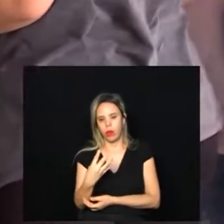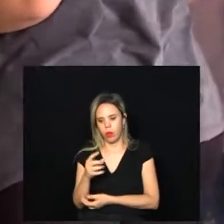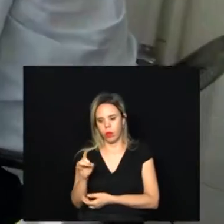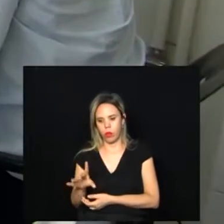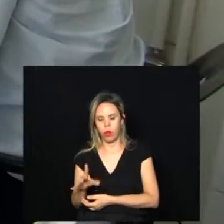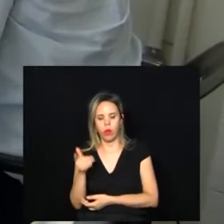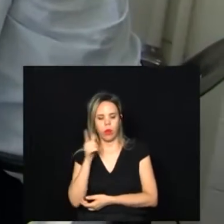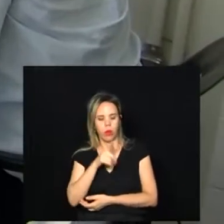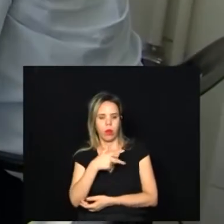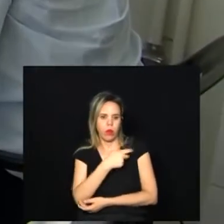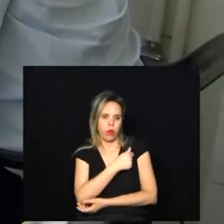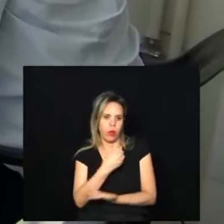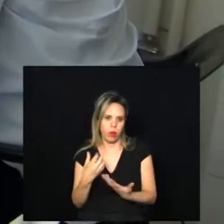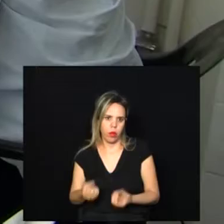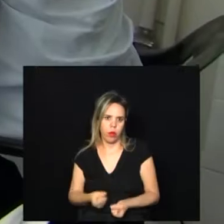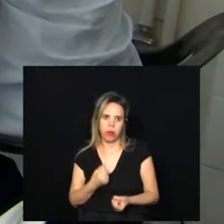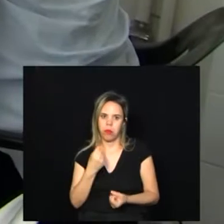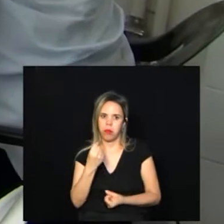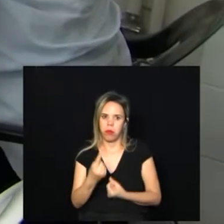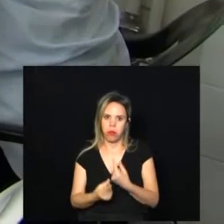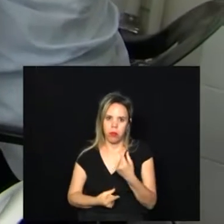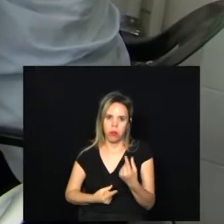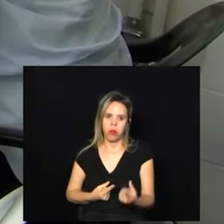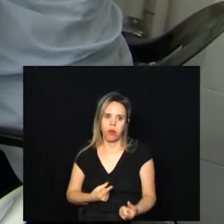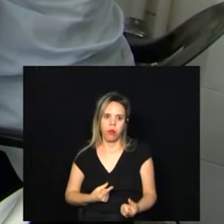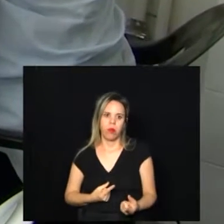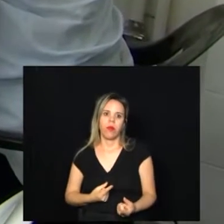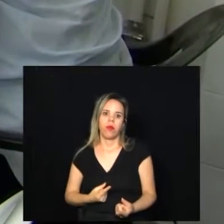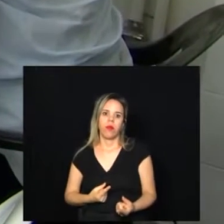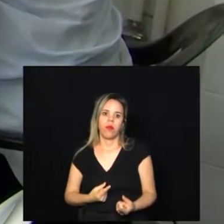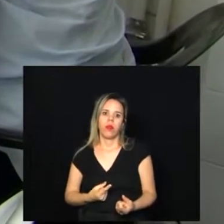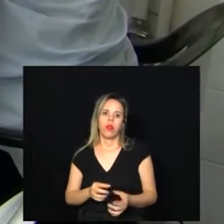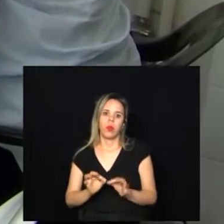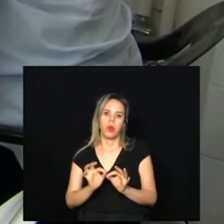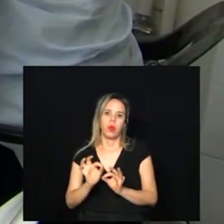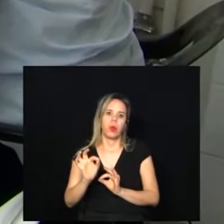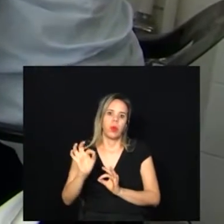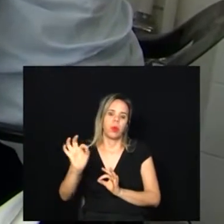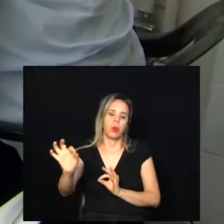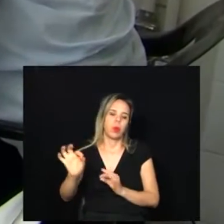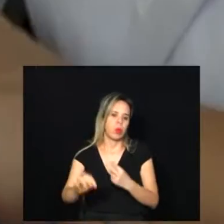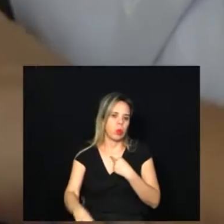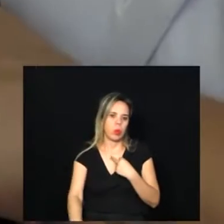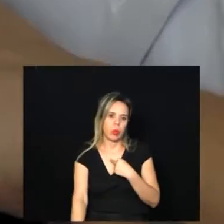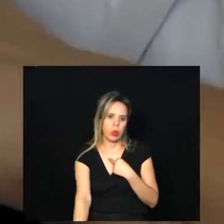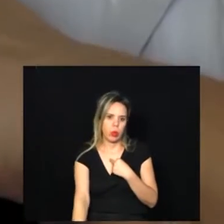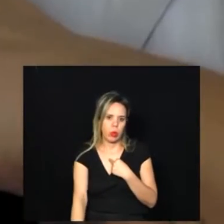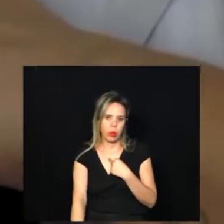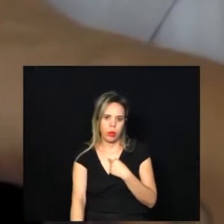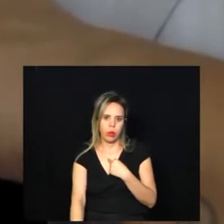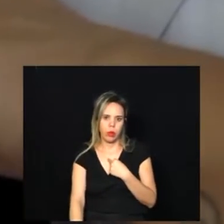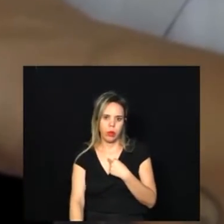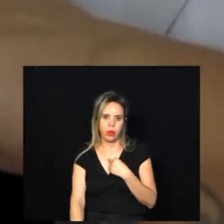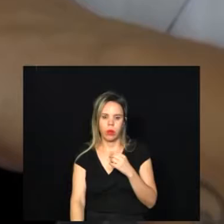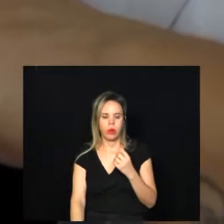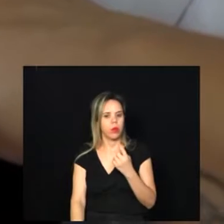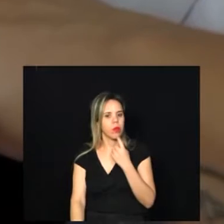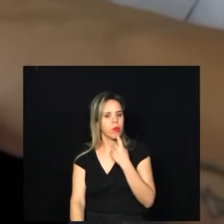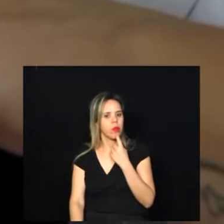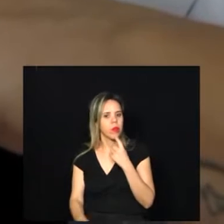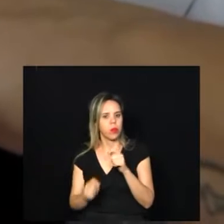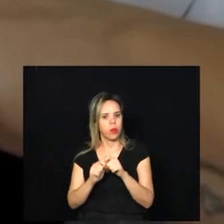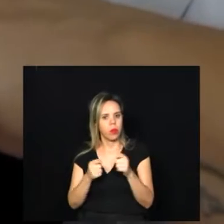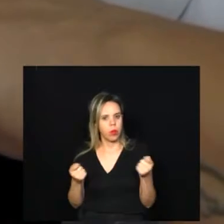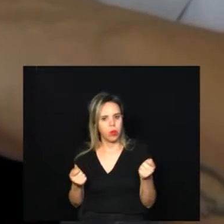vacinam. Alguns ficam em região muito distante. Campina Grande, Campina